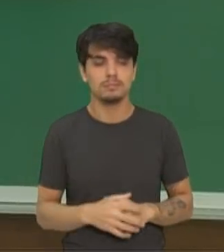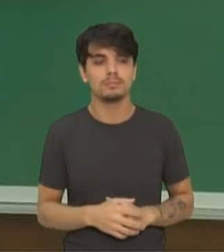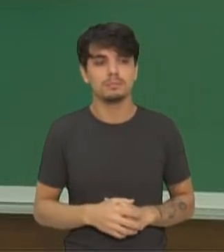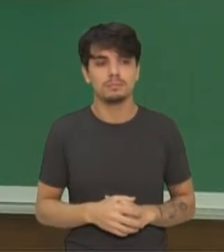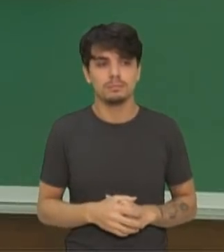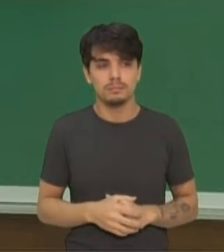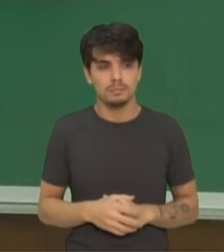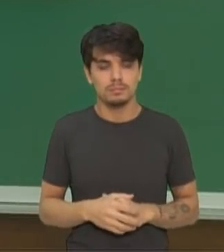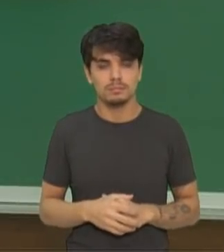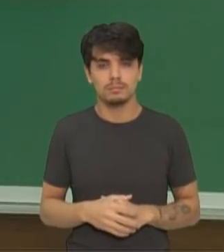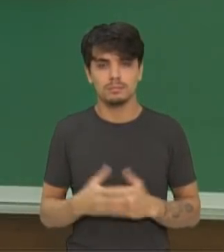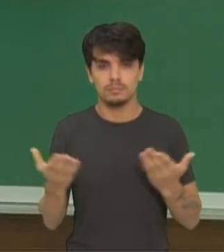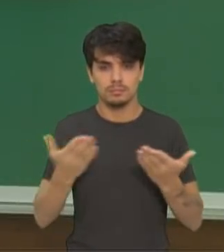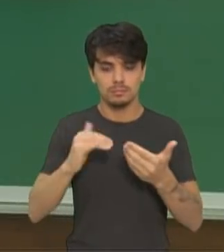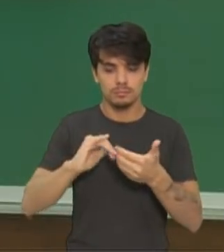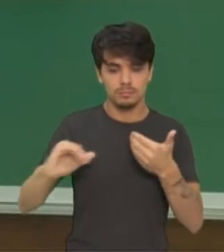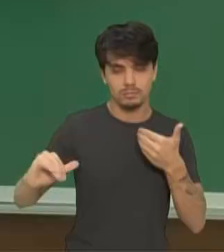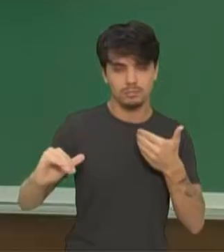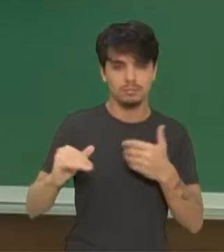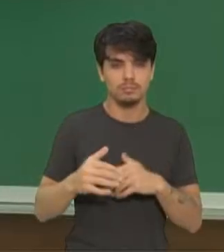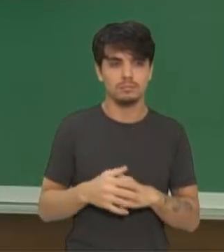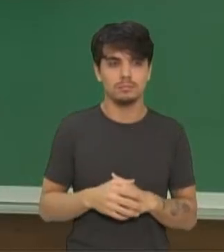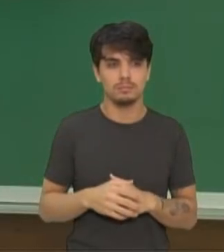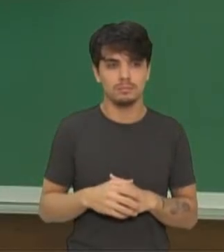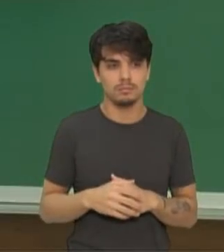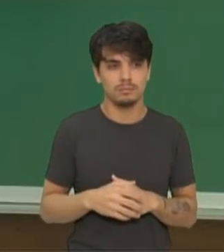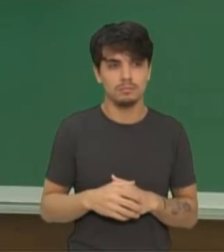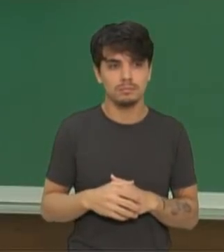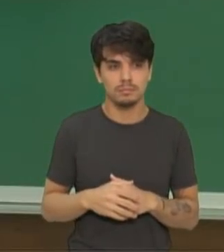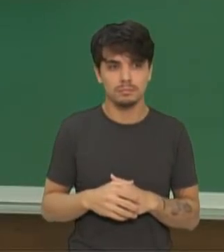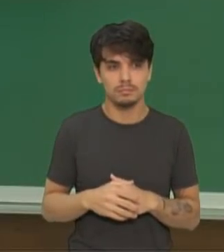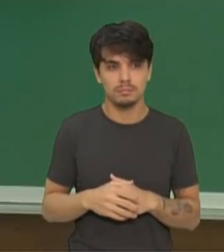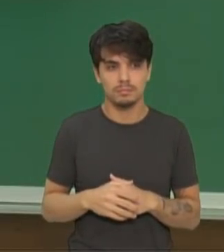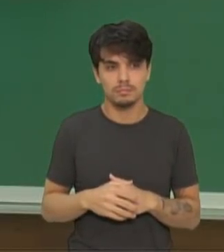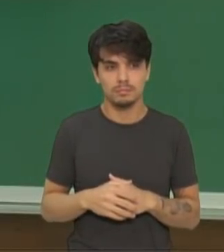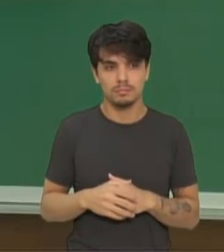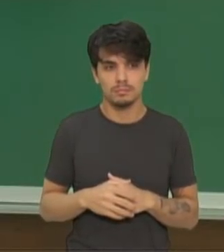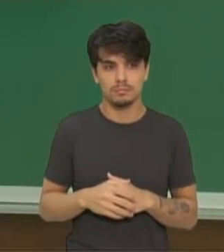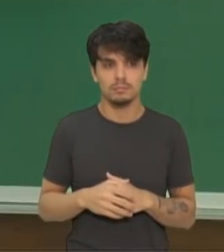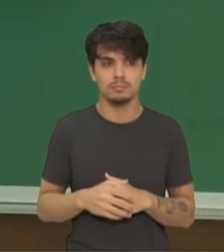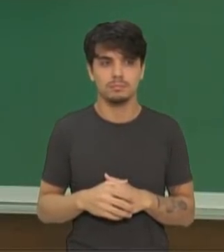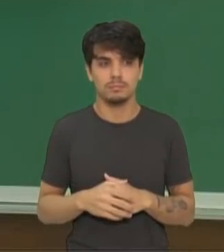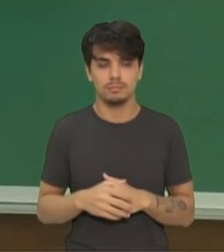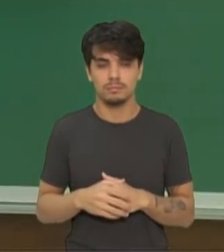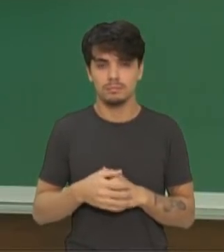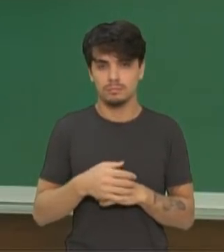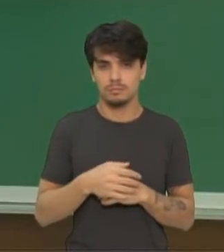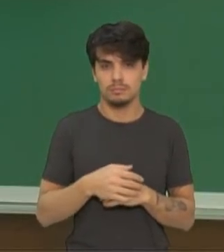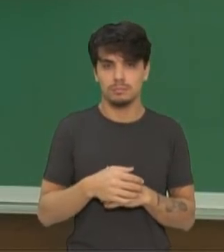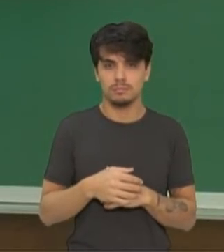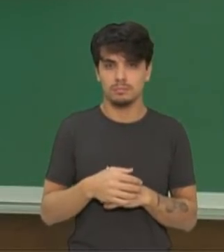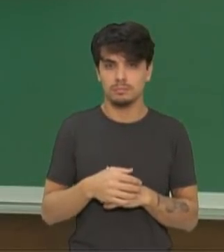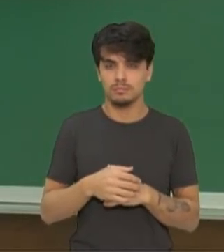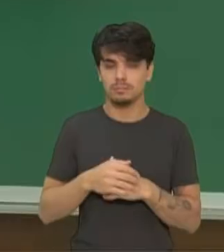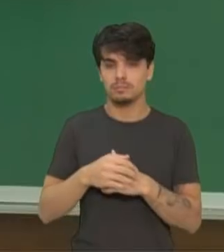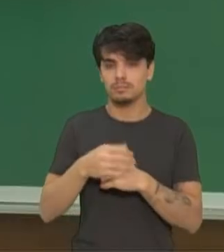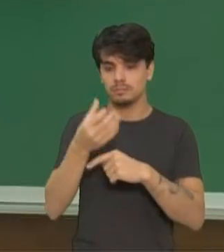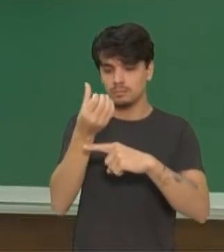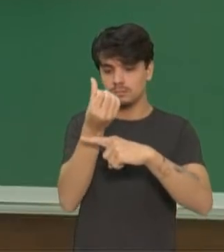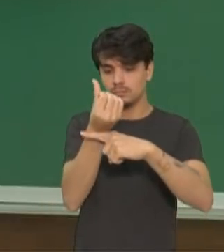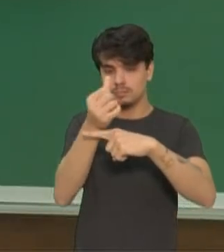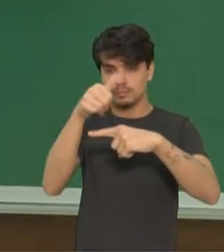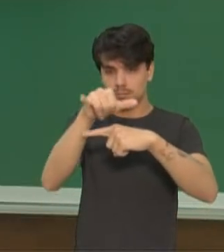E agora isolamos. Isolamos aqui 6y sobre menos